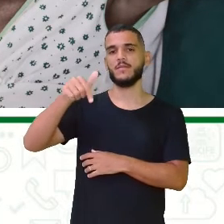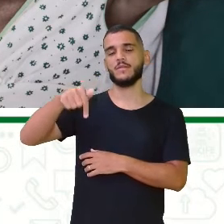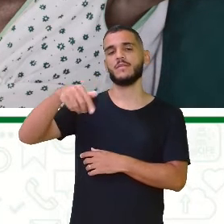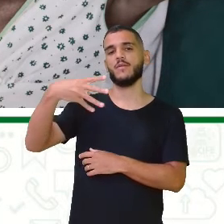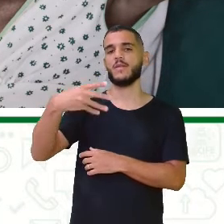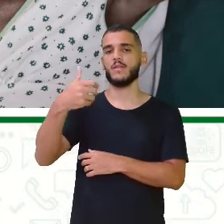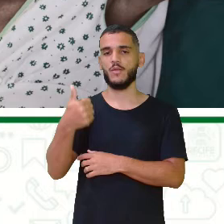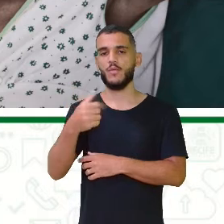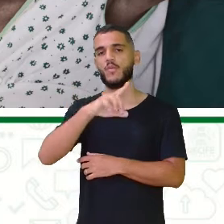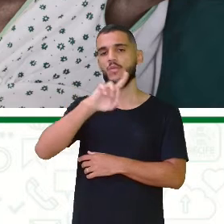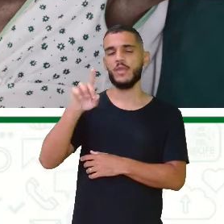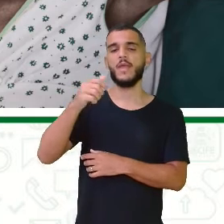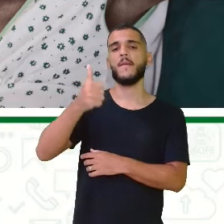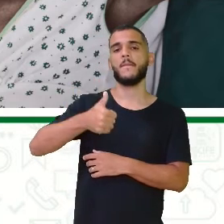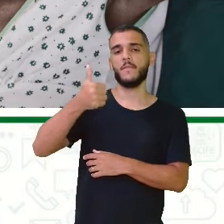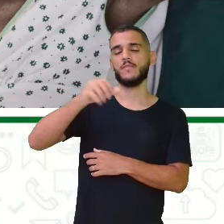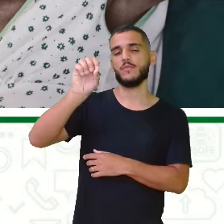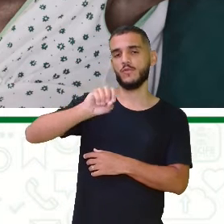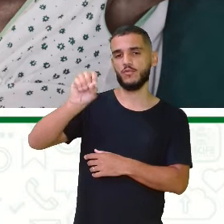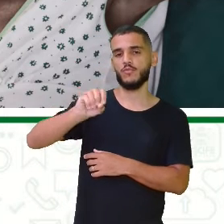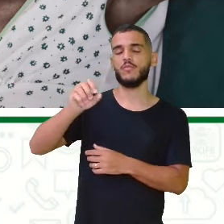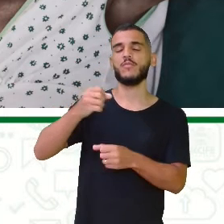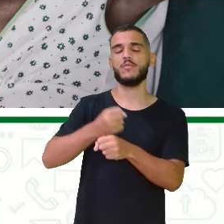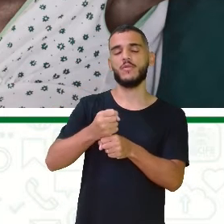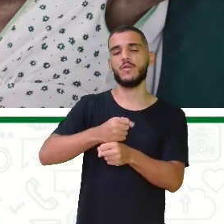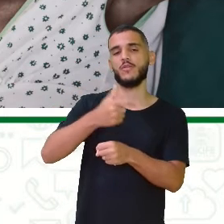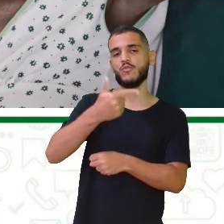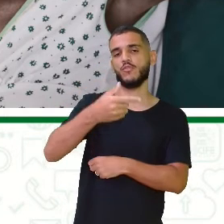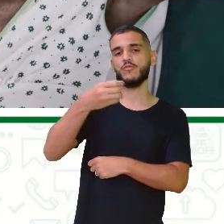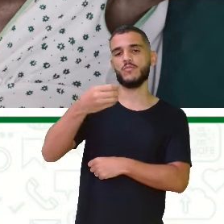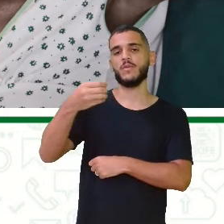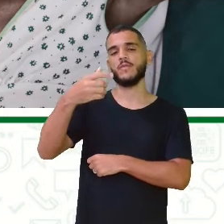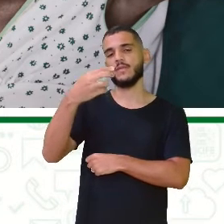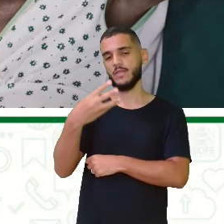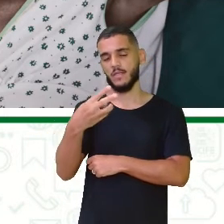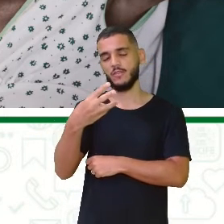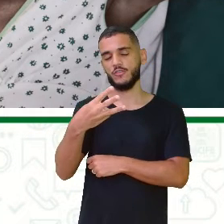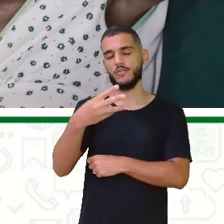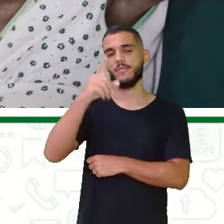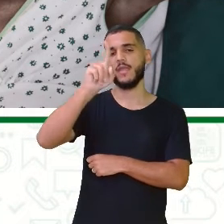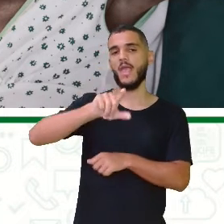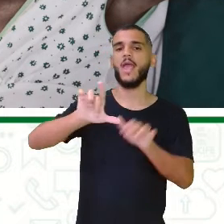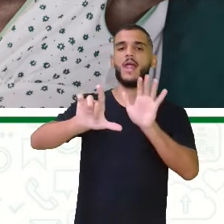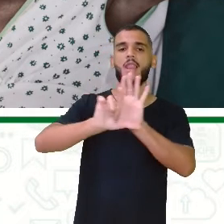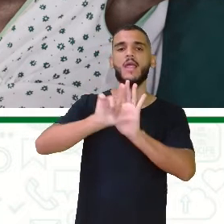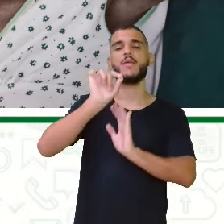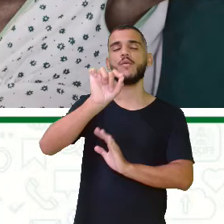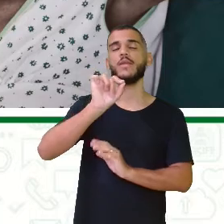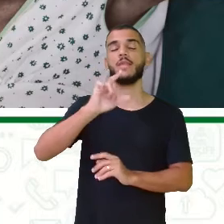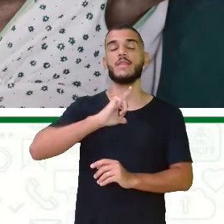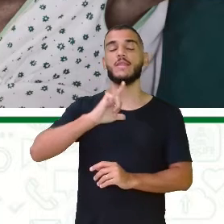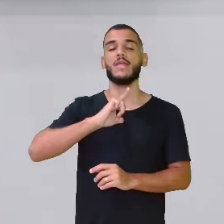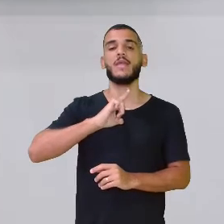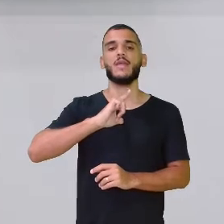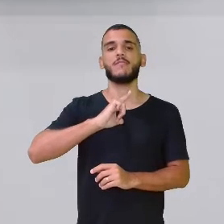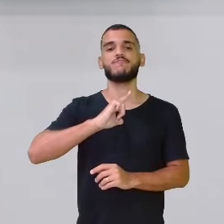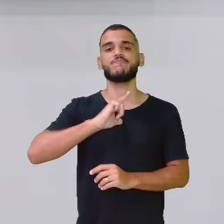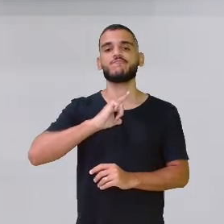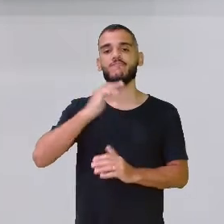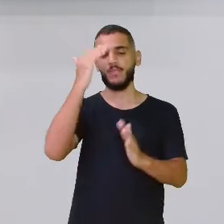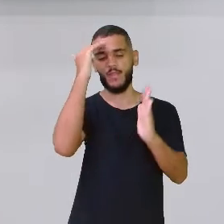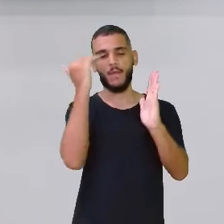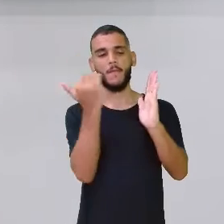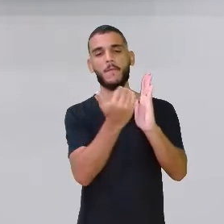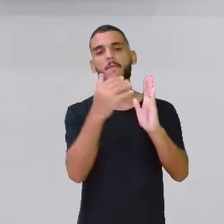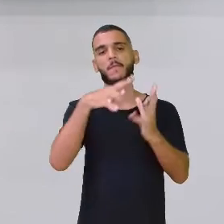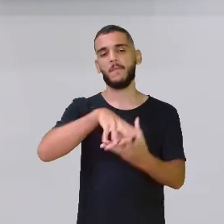10.741, de 1º de outubro de 2003. É um estatuto no qual são estabelecidos os direitos e os idosos, os